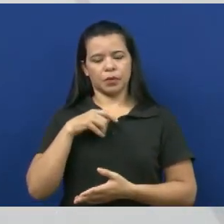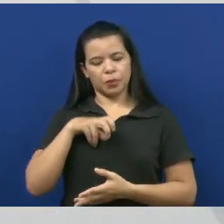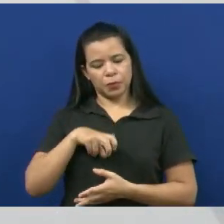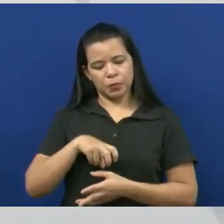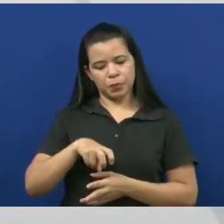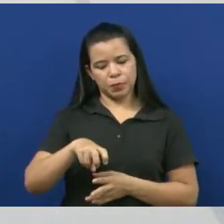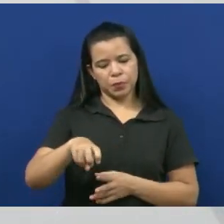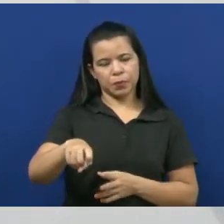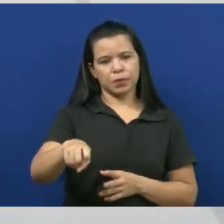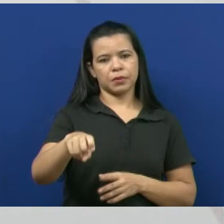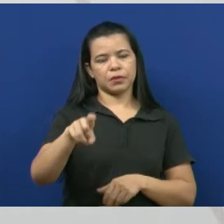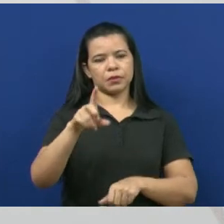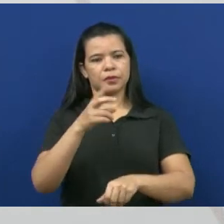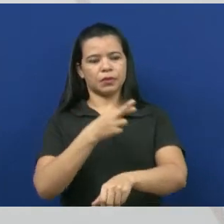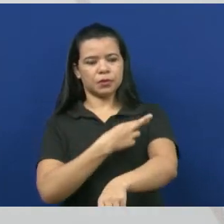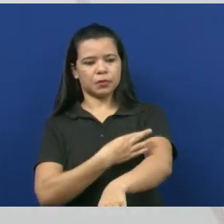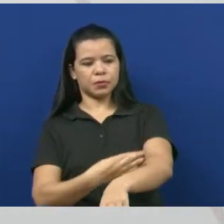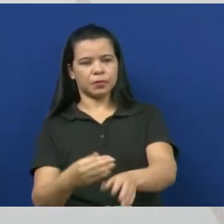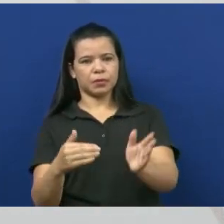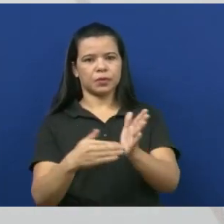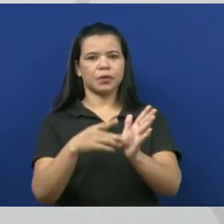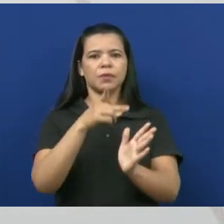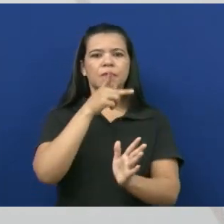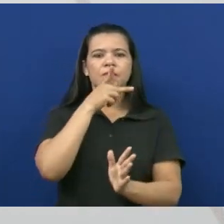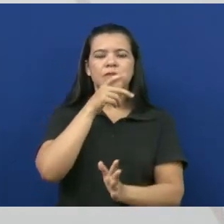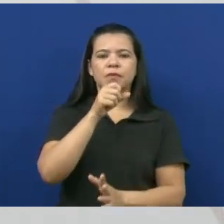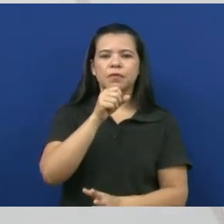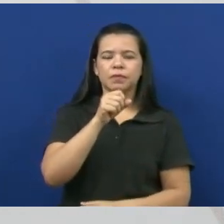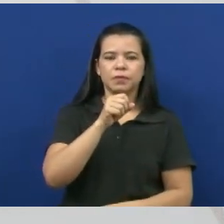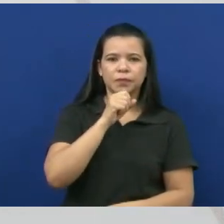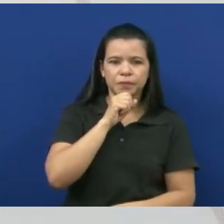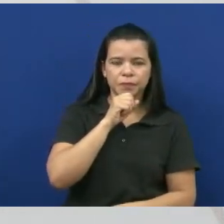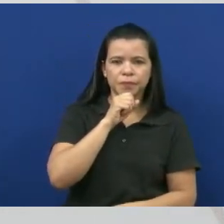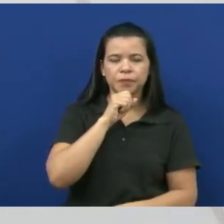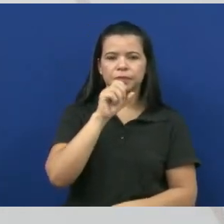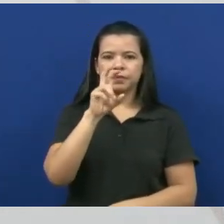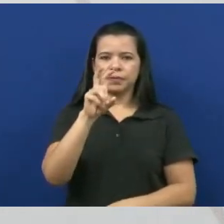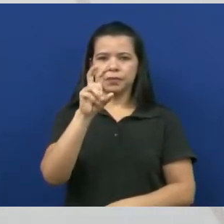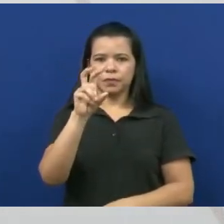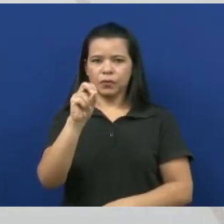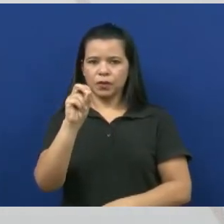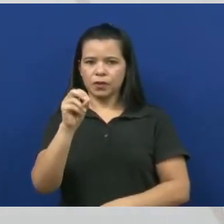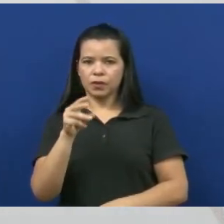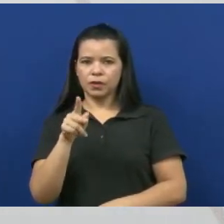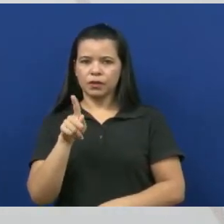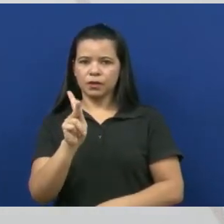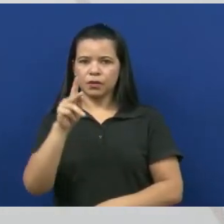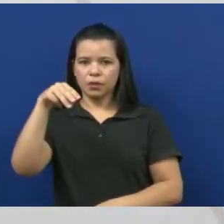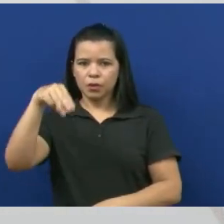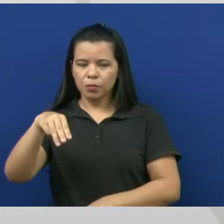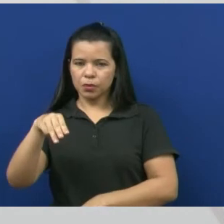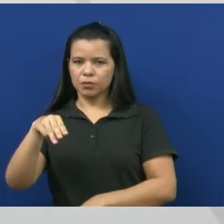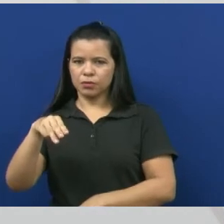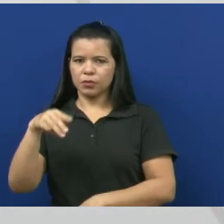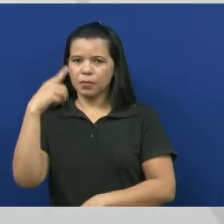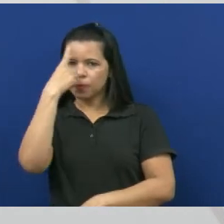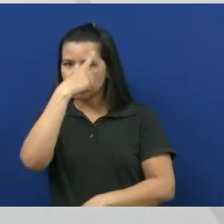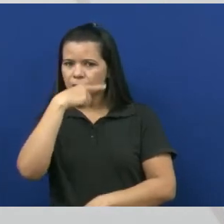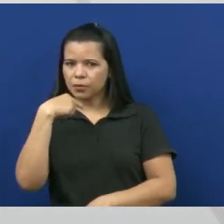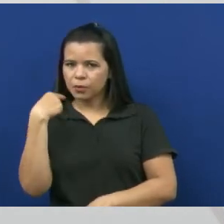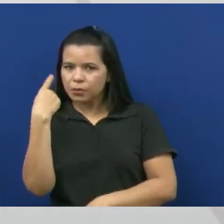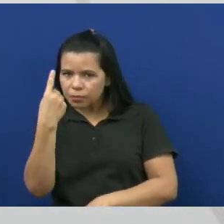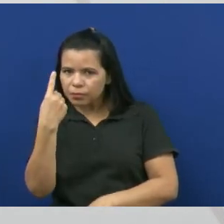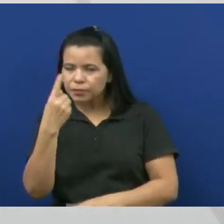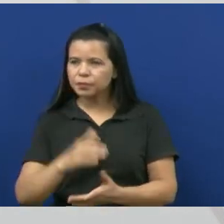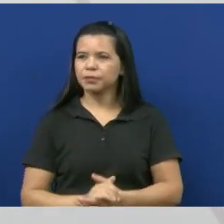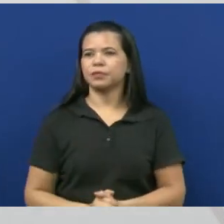velocidade de 50 quilômetros por hora. Ou seja, cada hora eu vou percorrer 50 quilômetros. É fácil você entender que o tempo